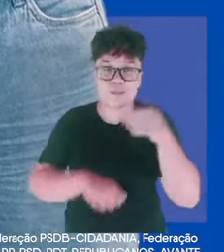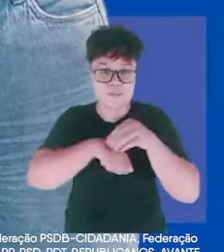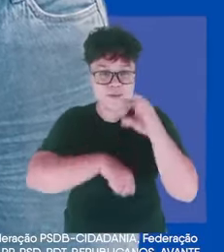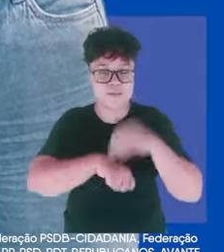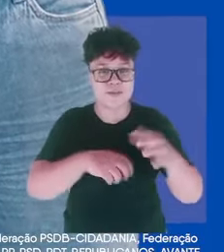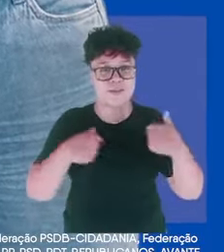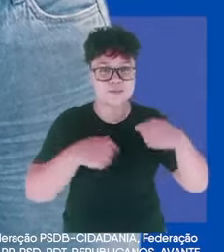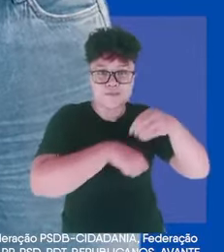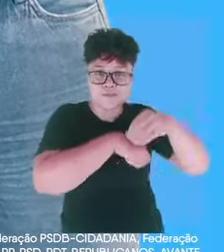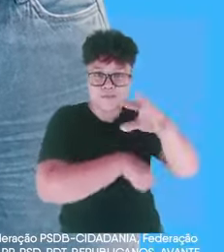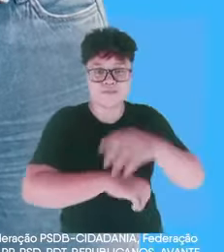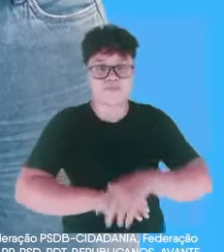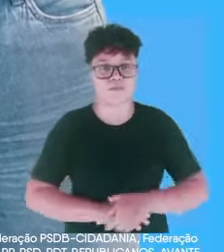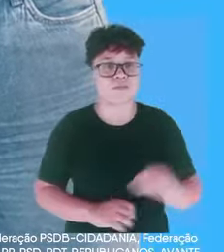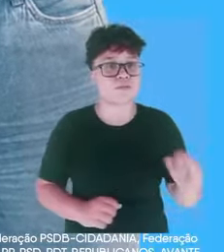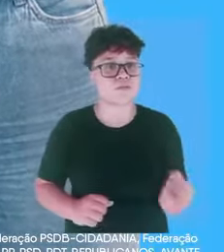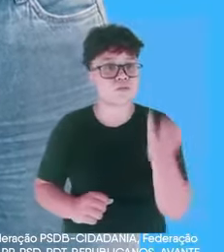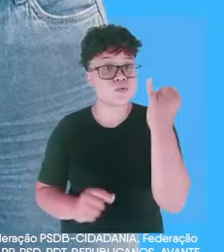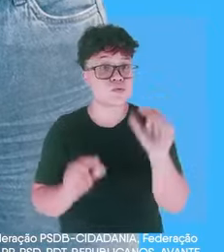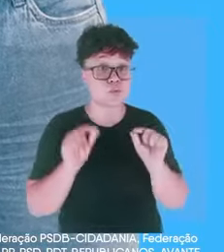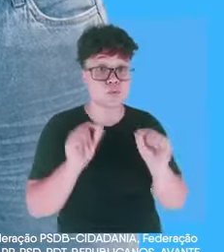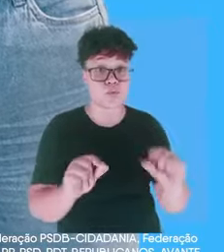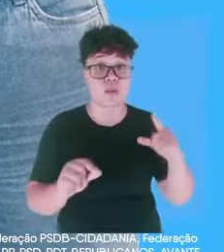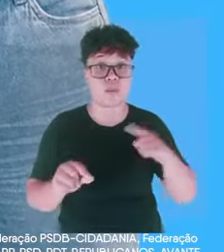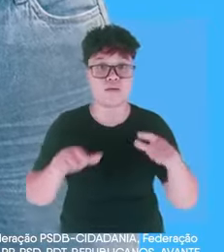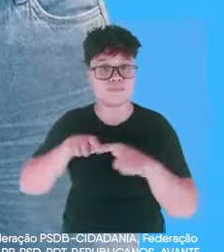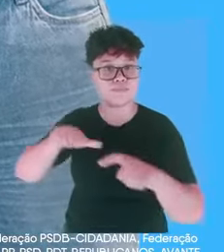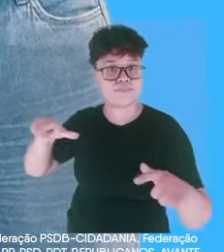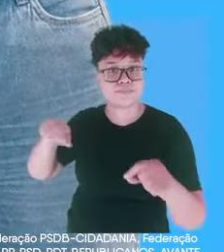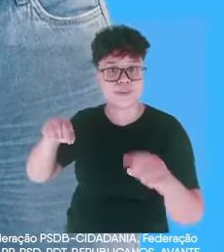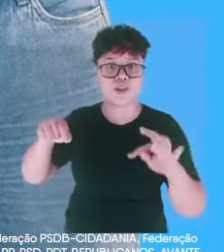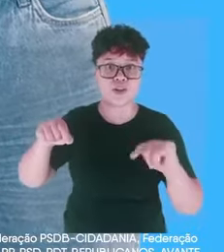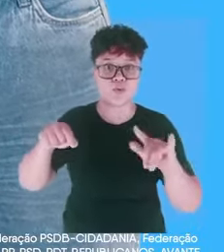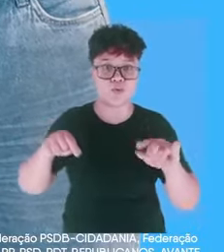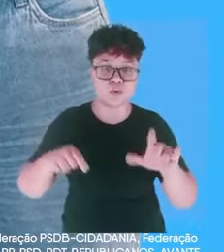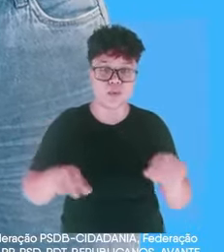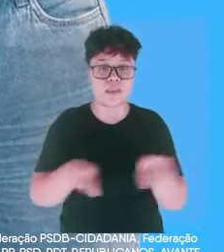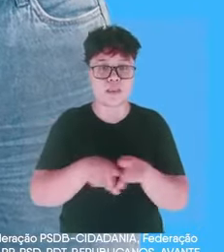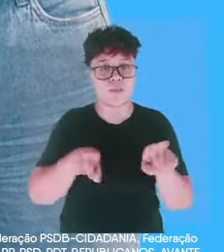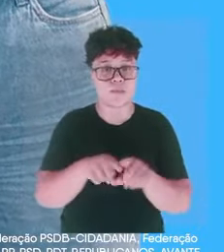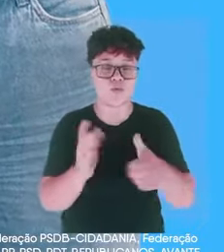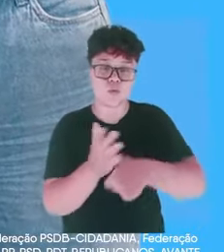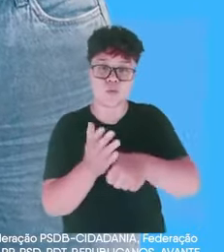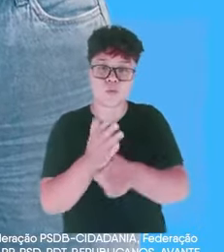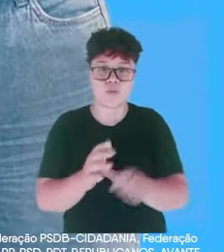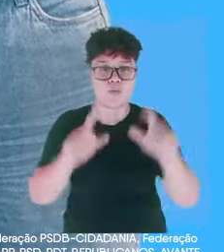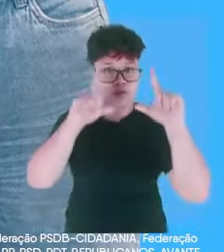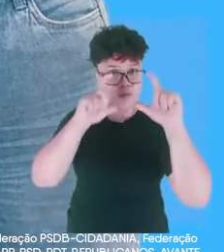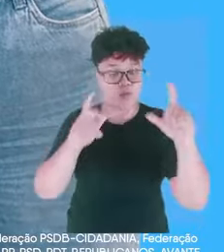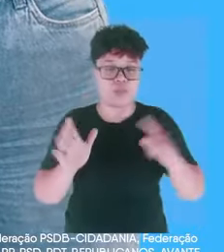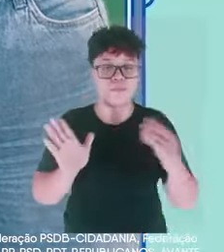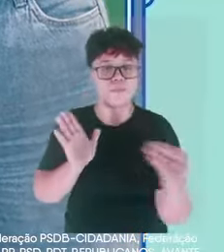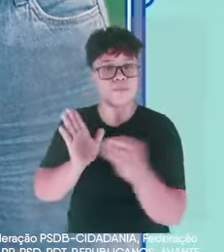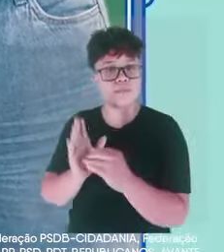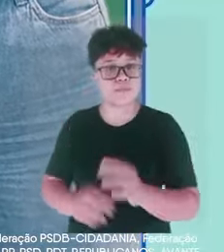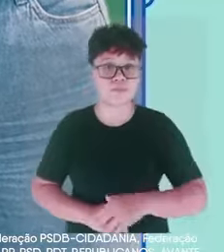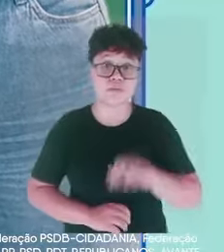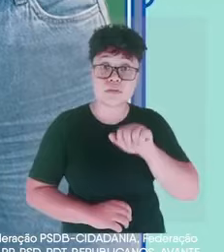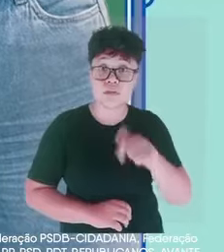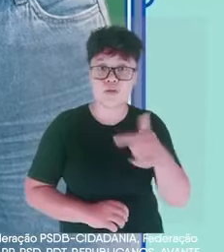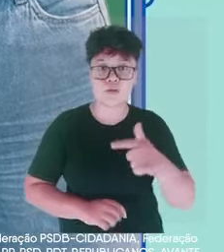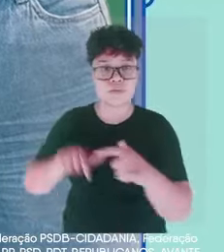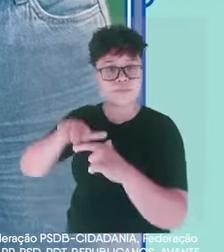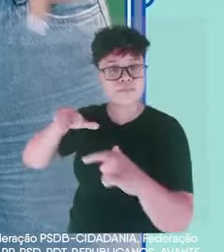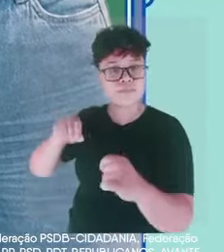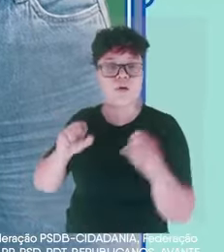nessas dicas que eu vou te dar. Primeiro, é muito importante que você tenha o seu título de eleitor e um documento oficial com foto. Mas te liga, se não tiver o